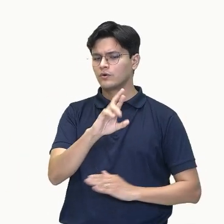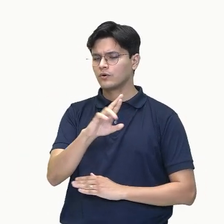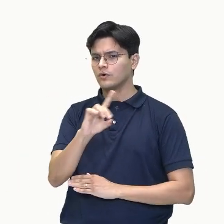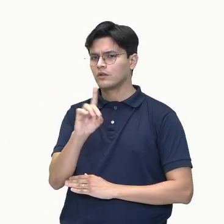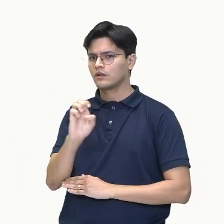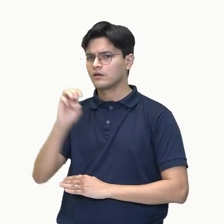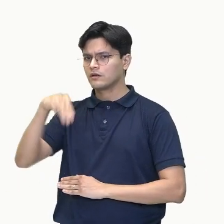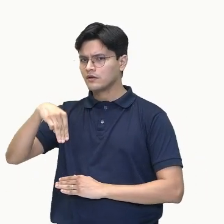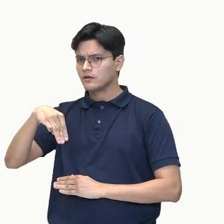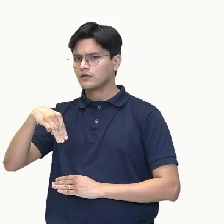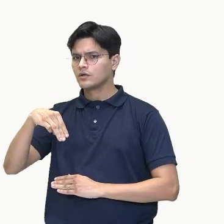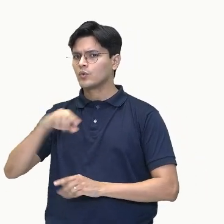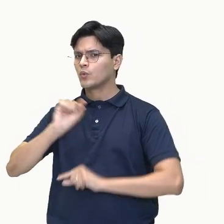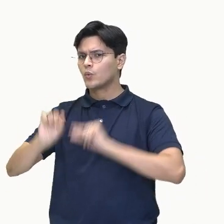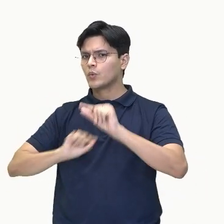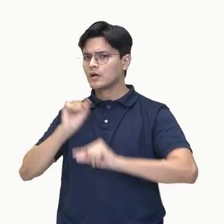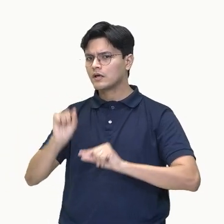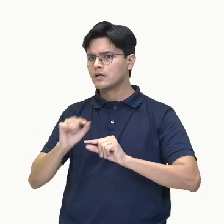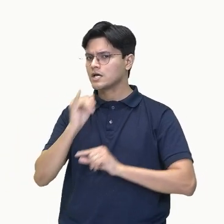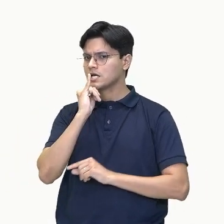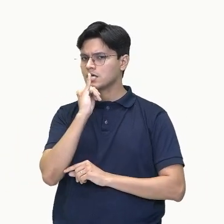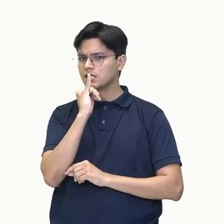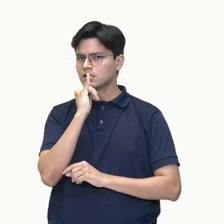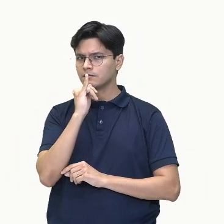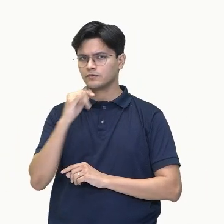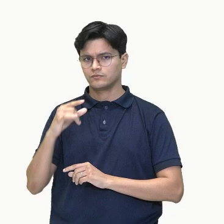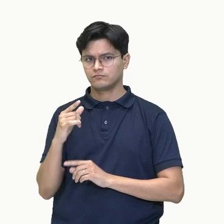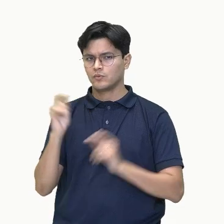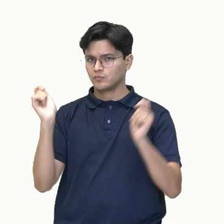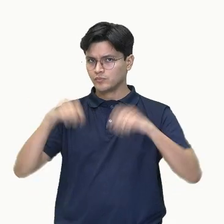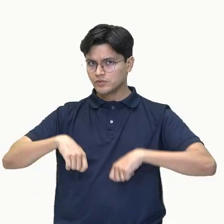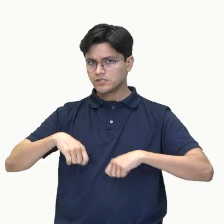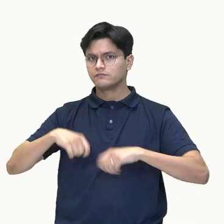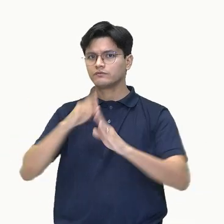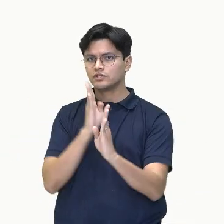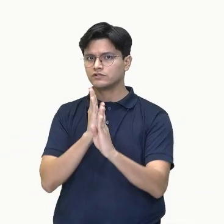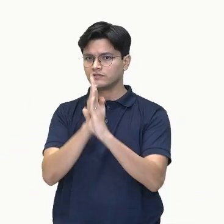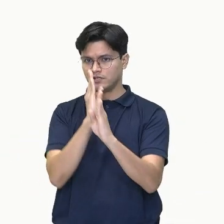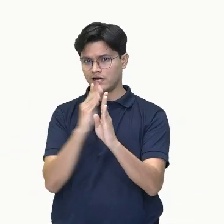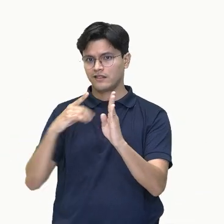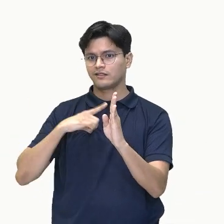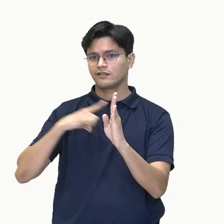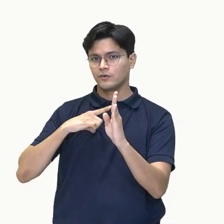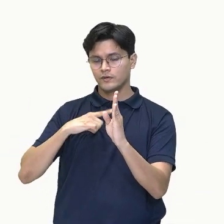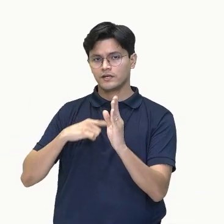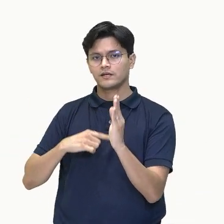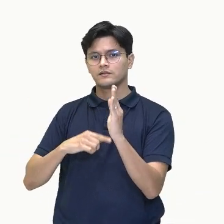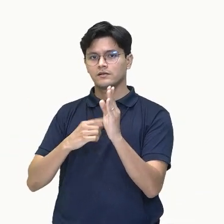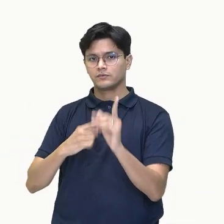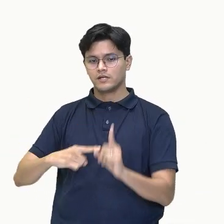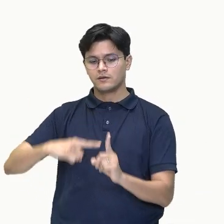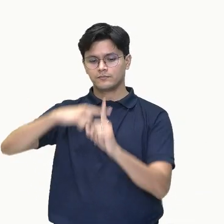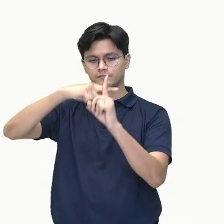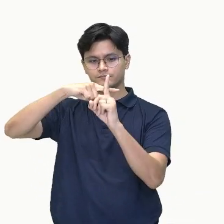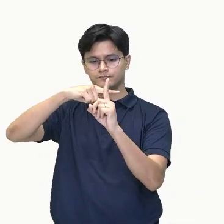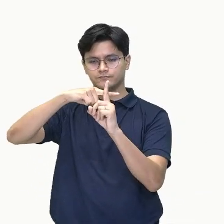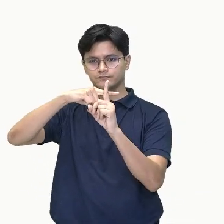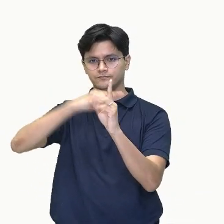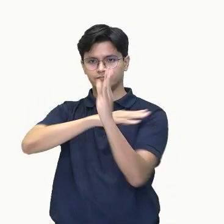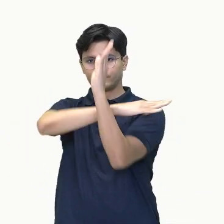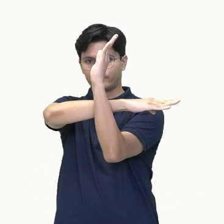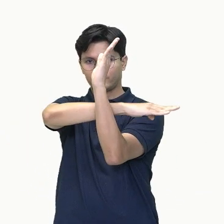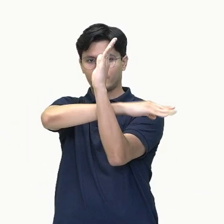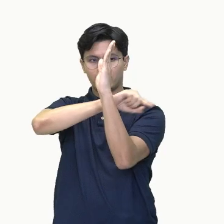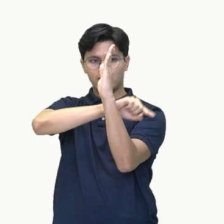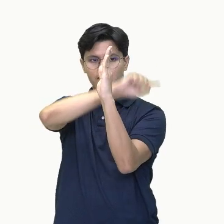identificar cada quadrante? Se você perceber, ele vem no sentido anti-horário. Ele vai no sentido contrário ao que o relógio